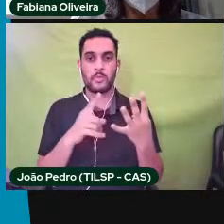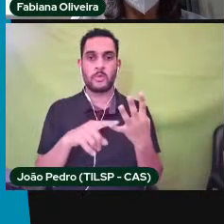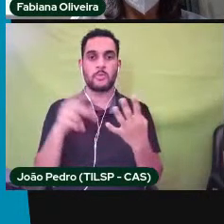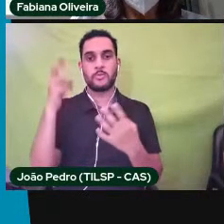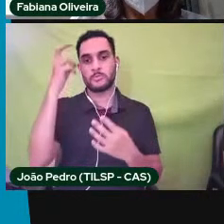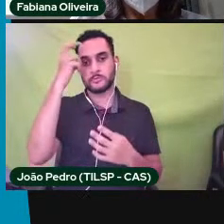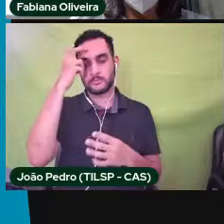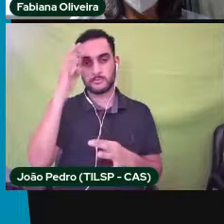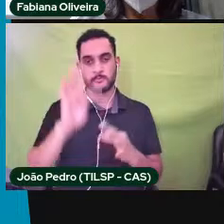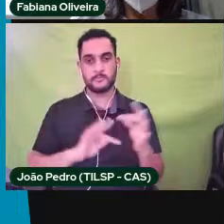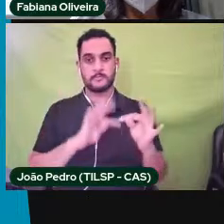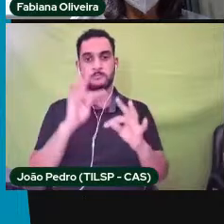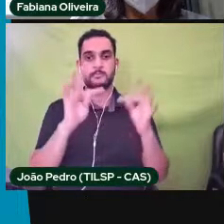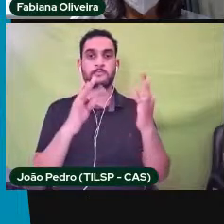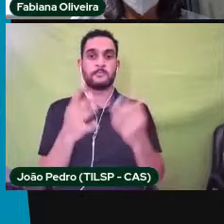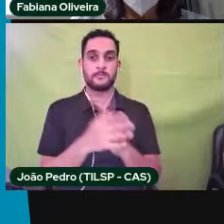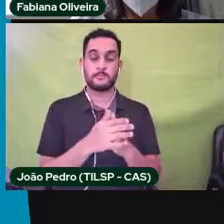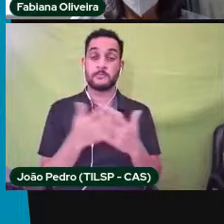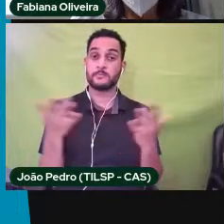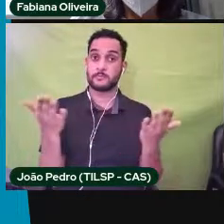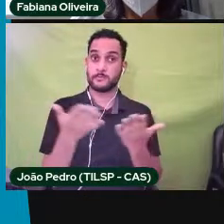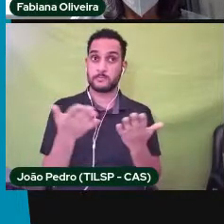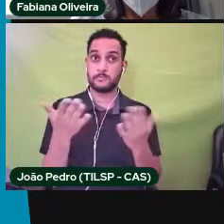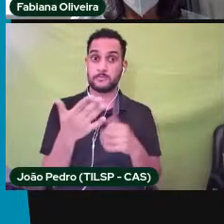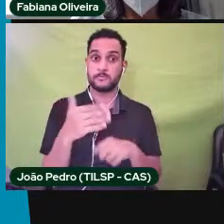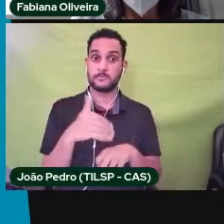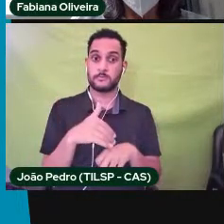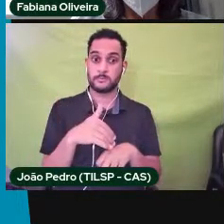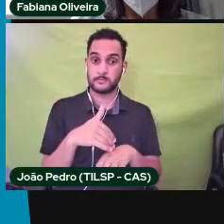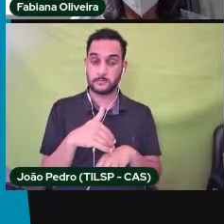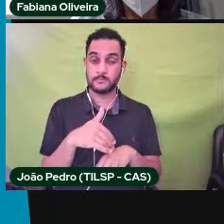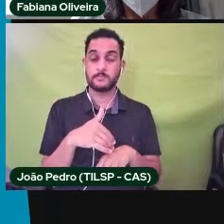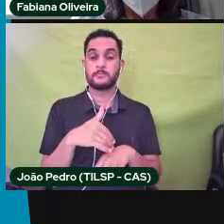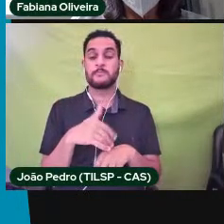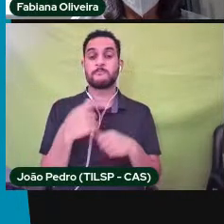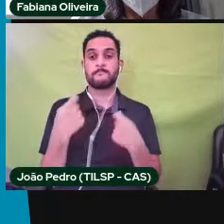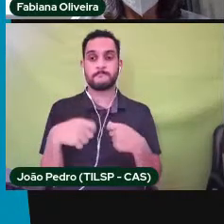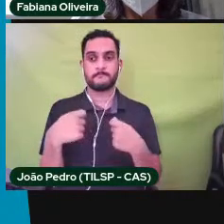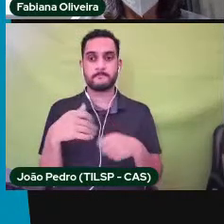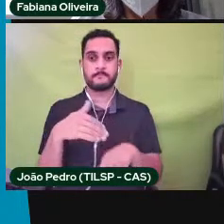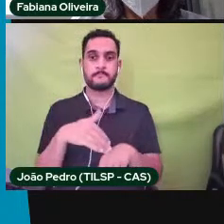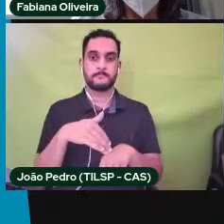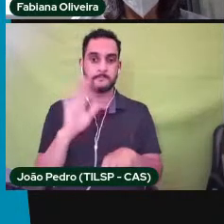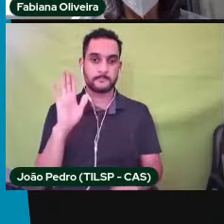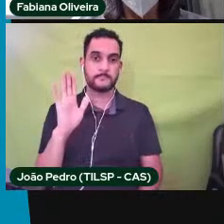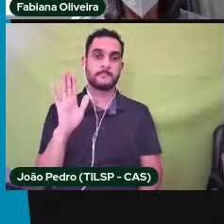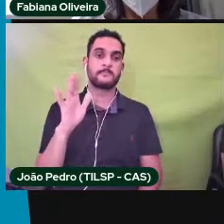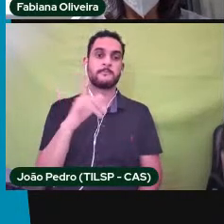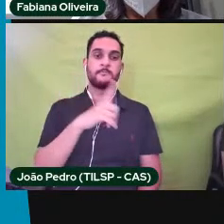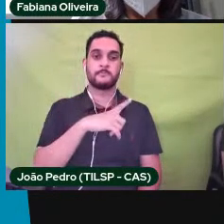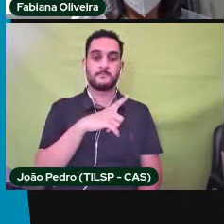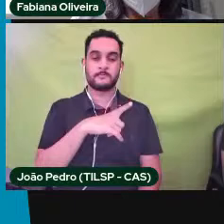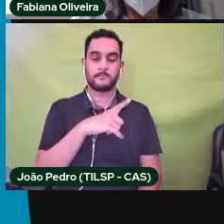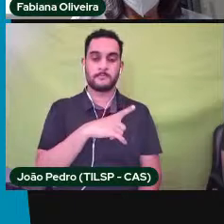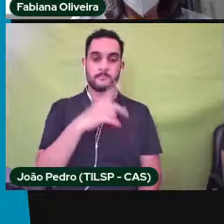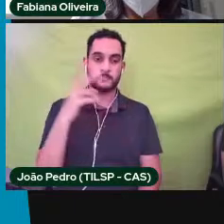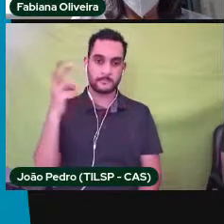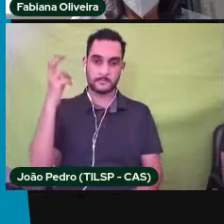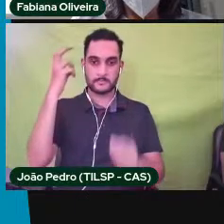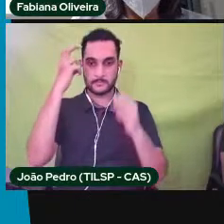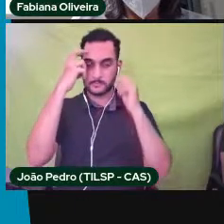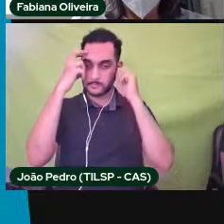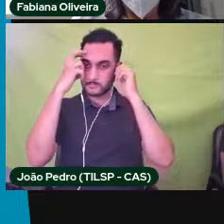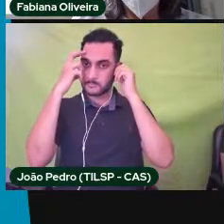digital, que hoje, cada vez mais, nós estamos exigidos a entrar nessa cultura, a